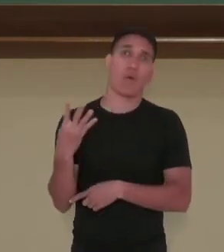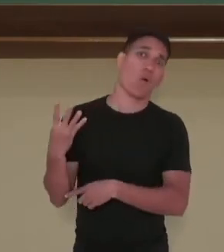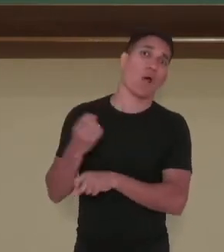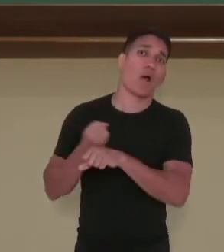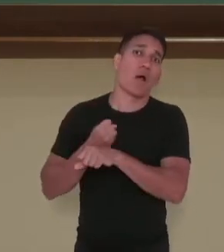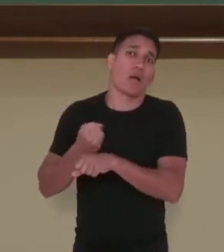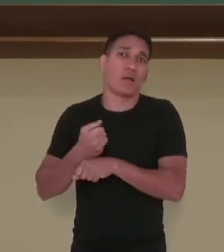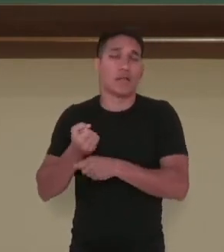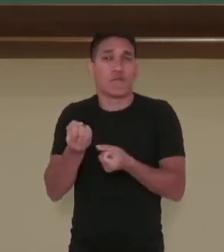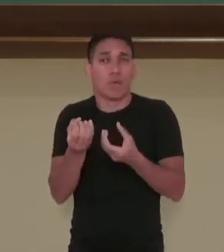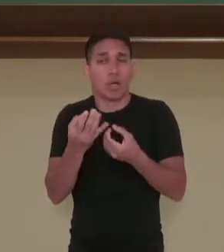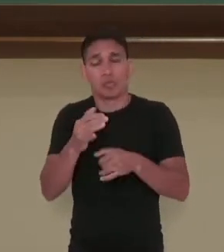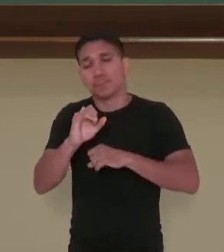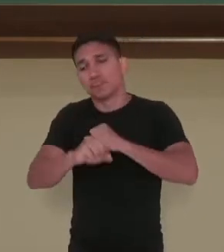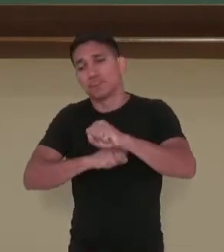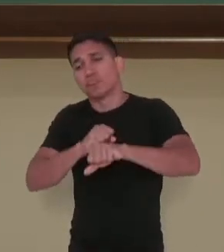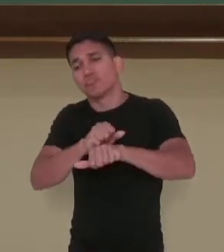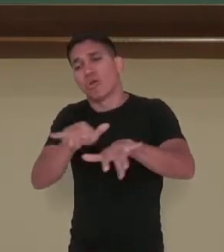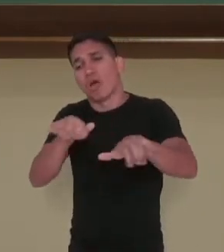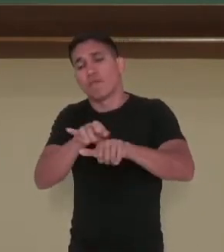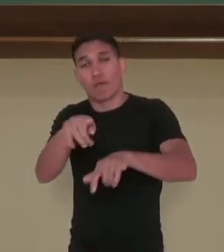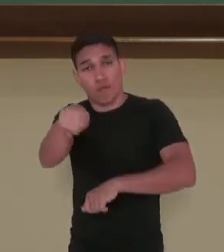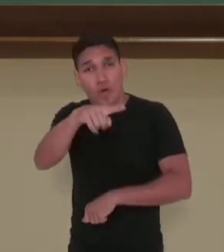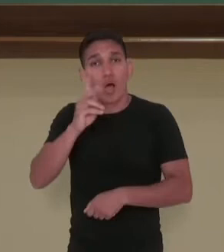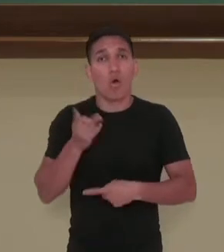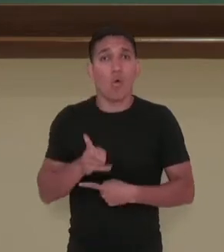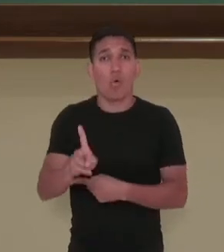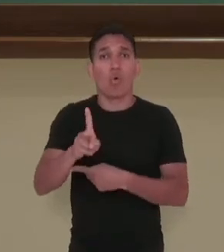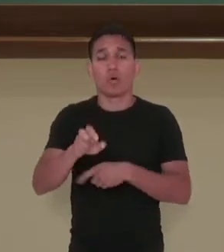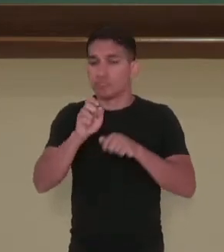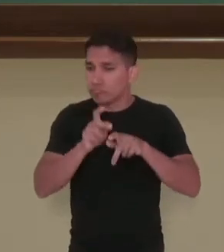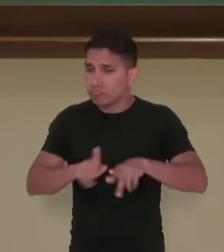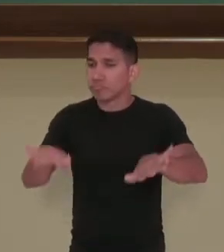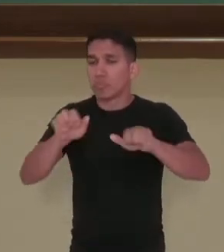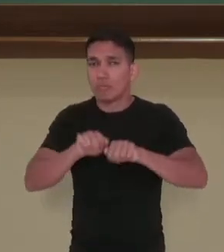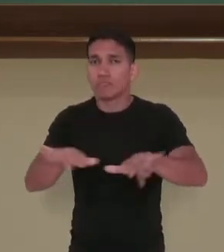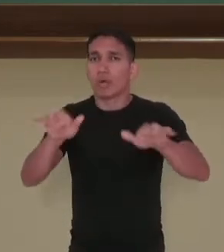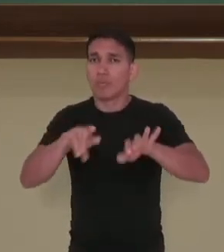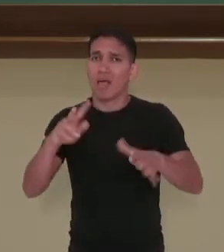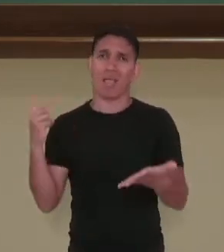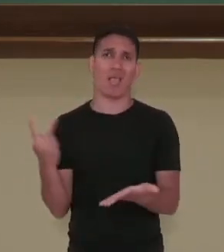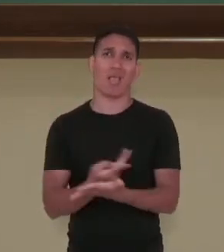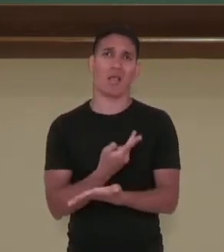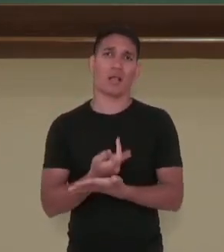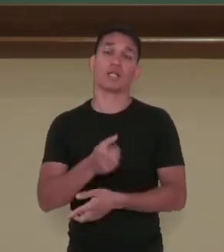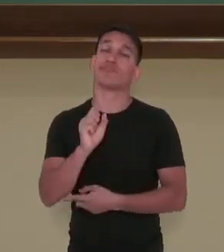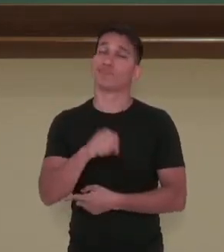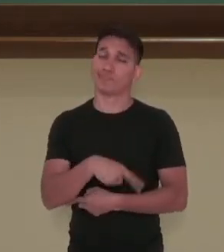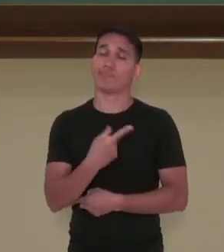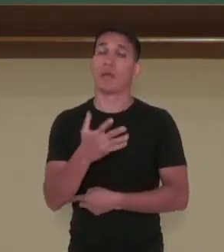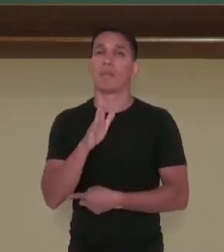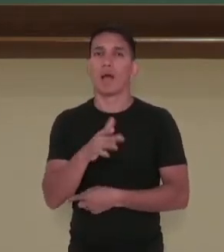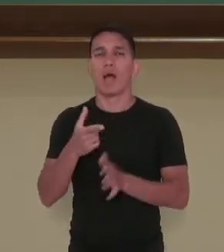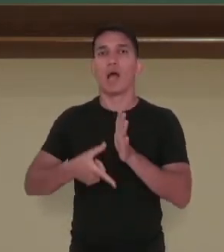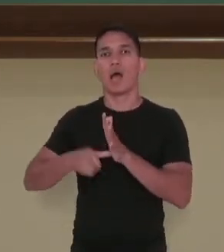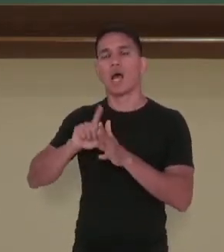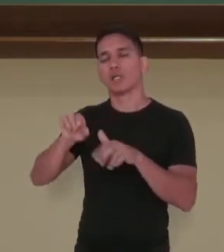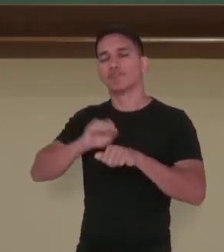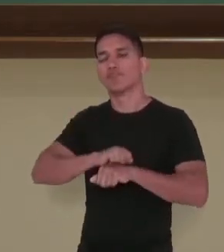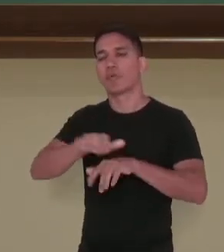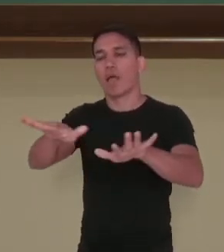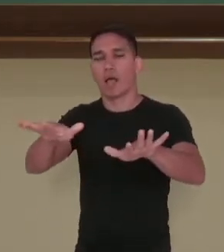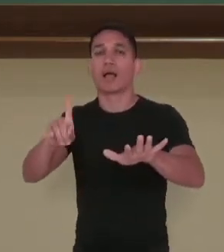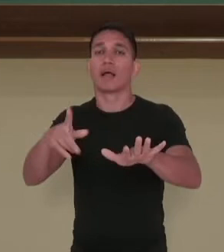falsa circulando e você continua o quê? Repostando aquilo. É errado? Muito. Antes de repostar qualquer coisa